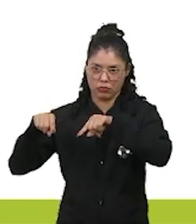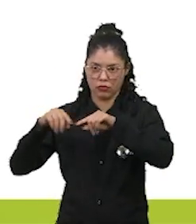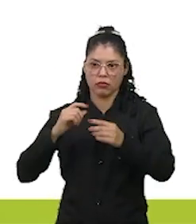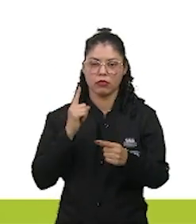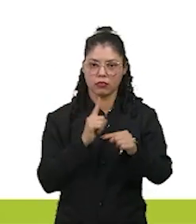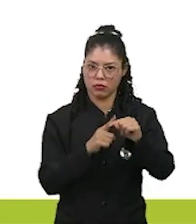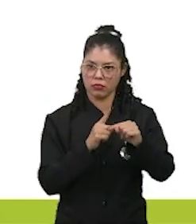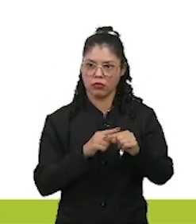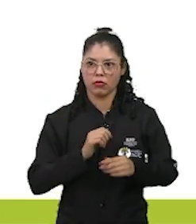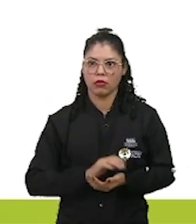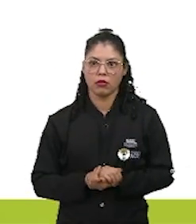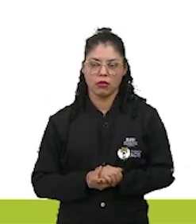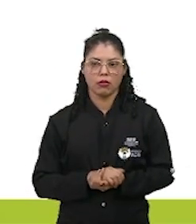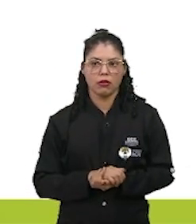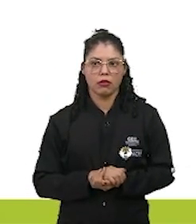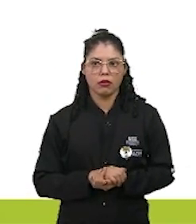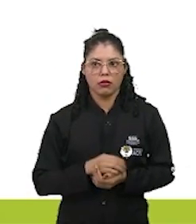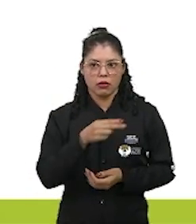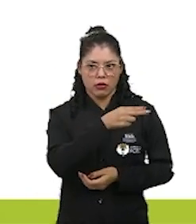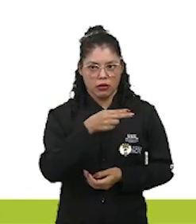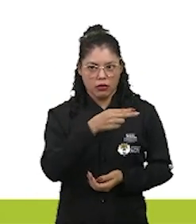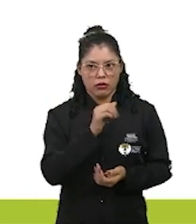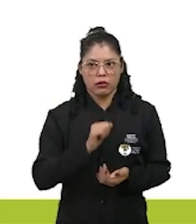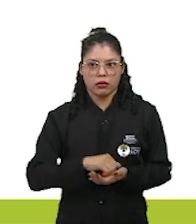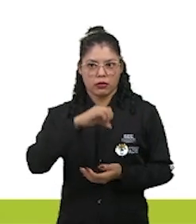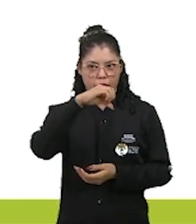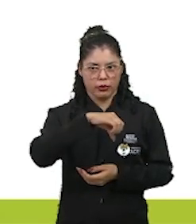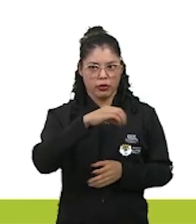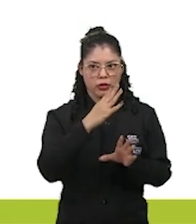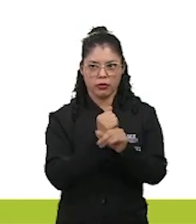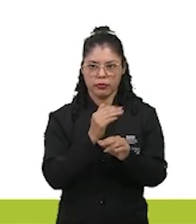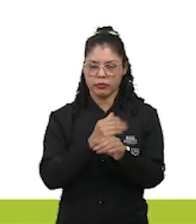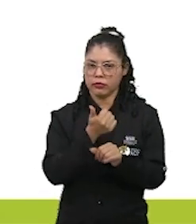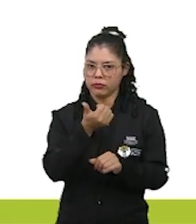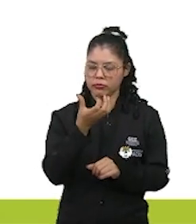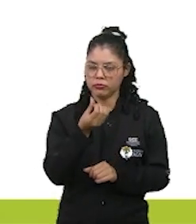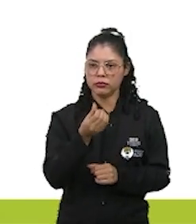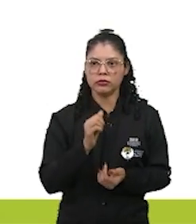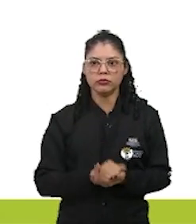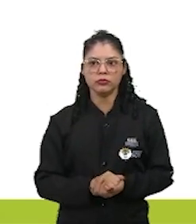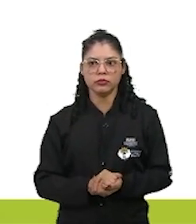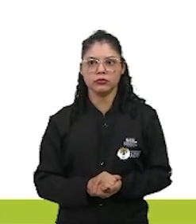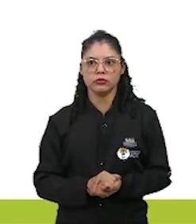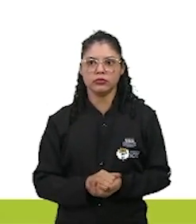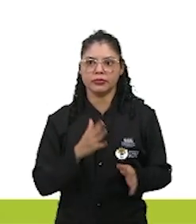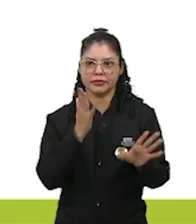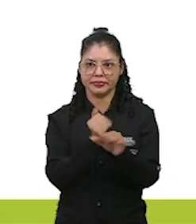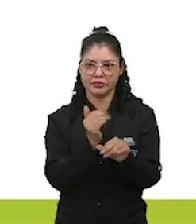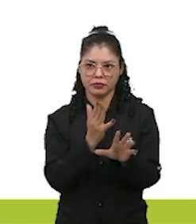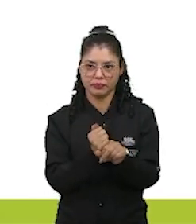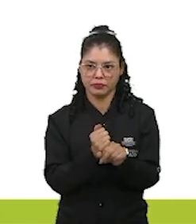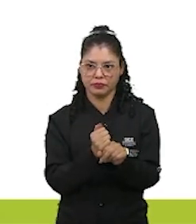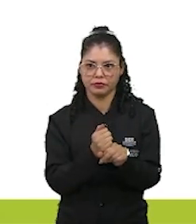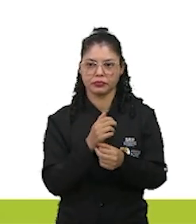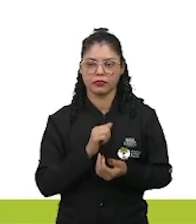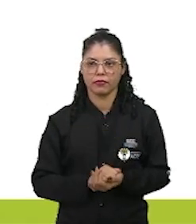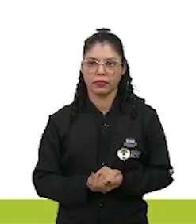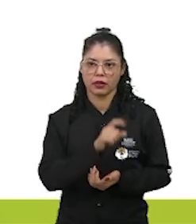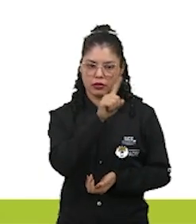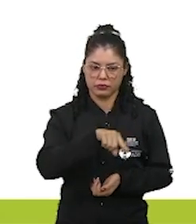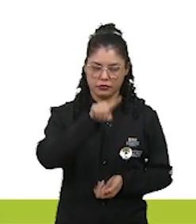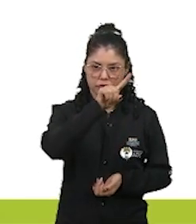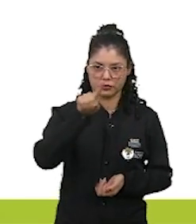positivos. X ao quadrado é igual a 9 mais 16. X é igual a